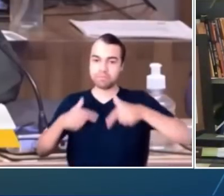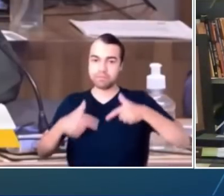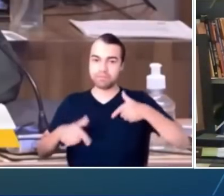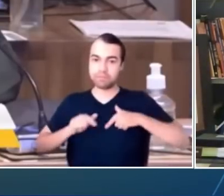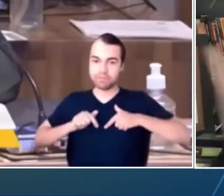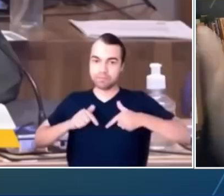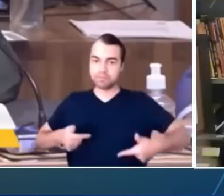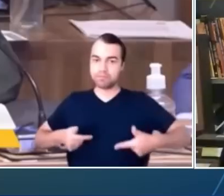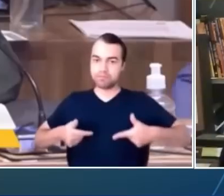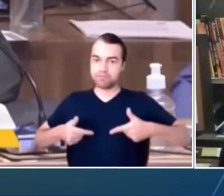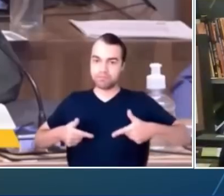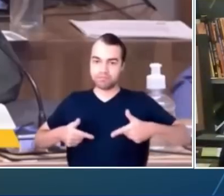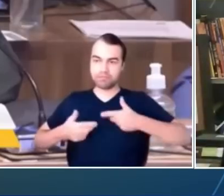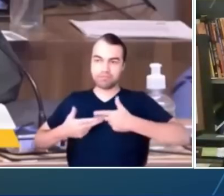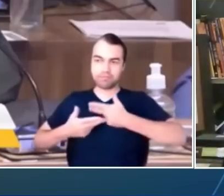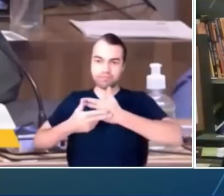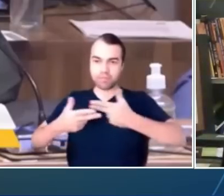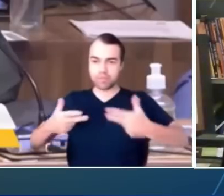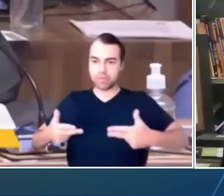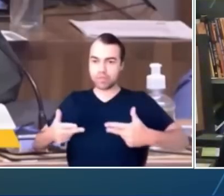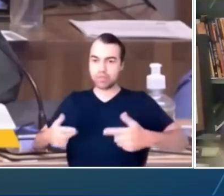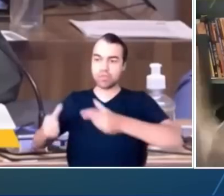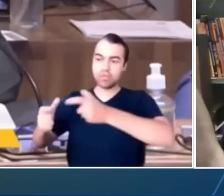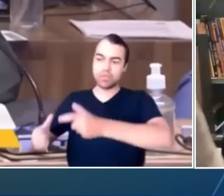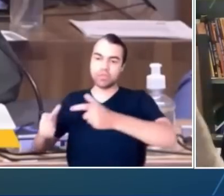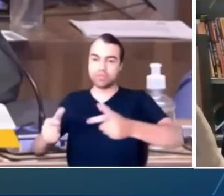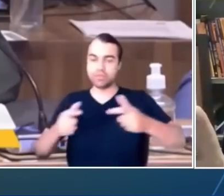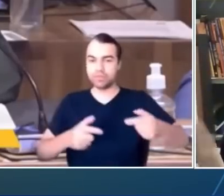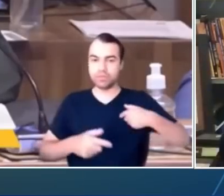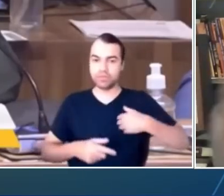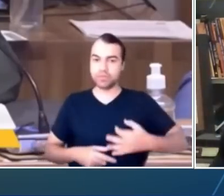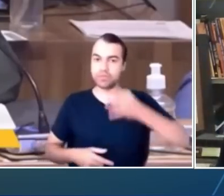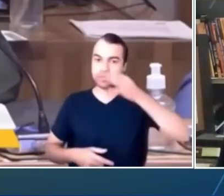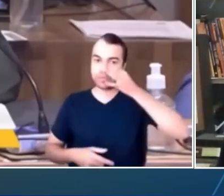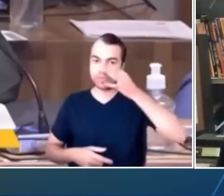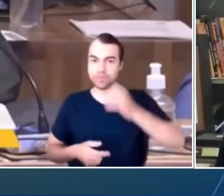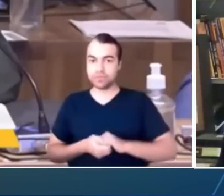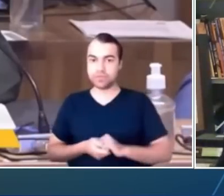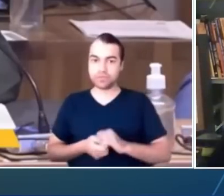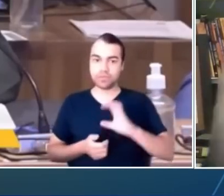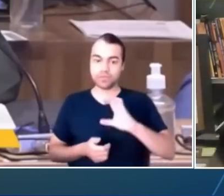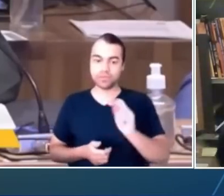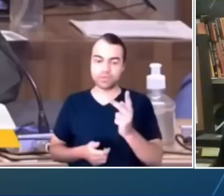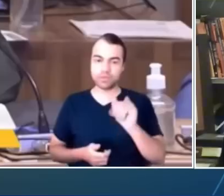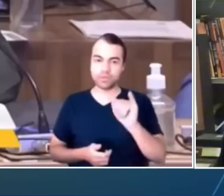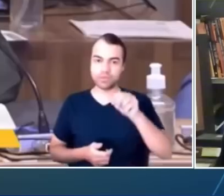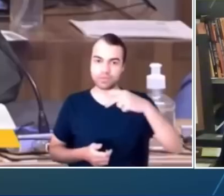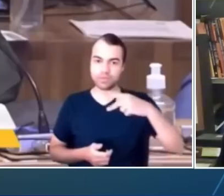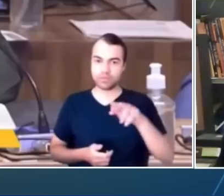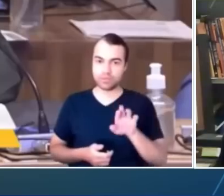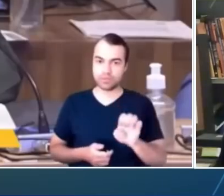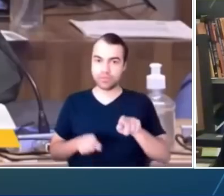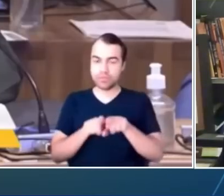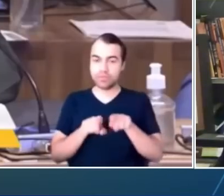Não fala, o sujeito chega e diz assim, você tem um habeas corpus, não vai responder? Ok. Então,